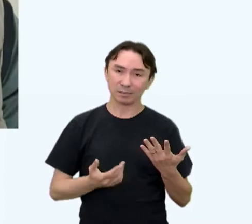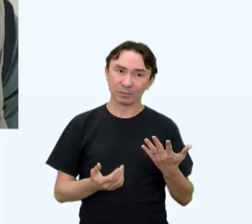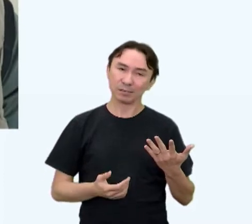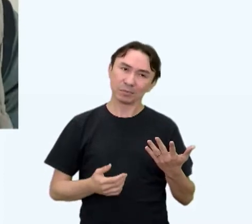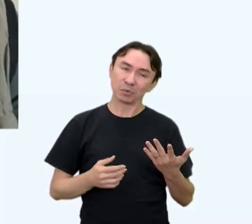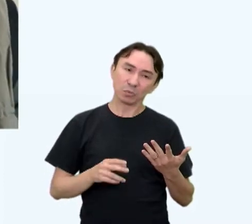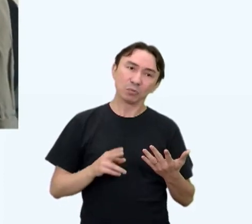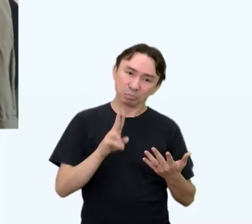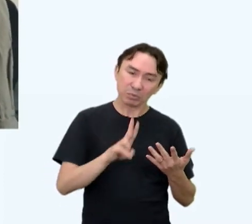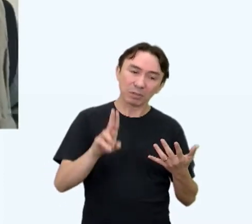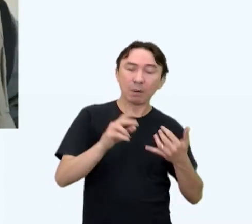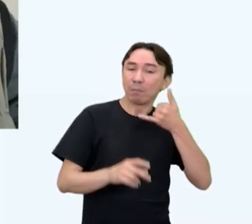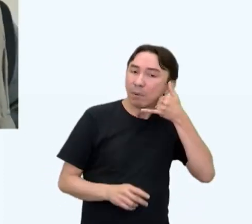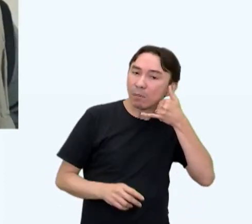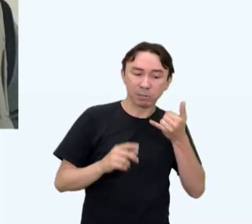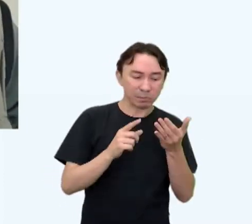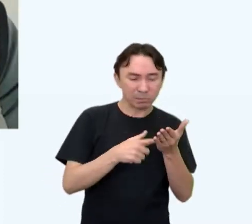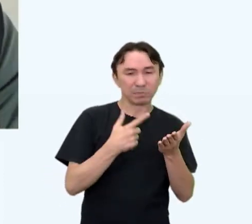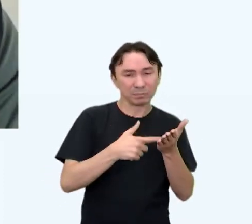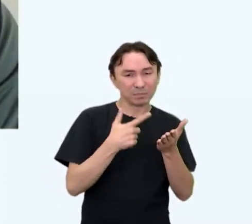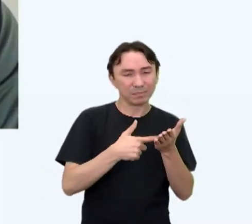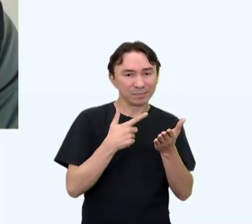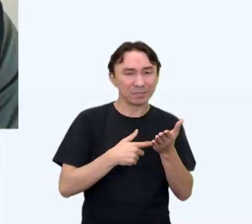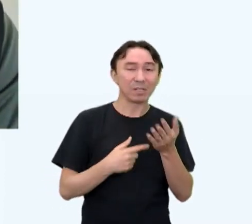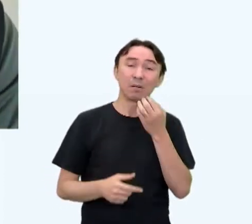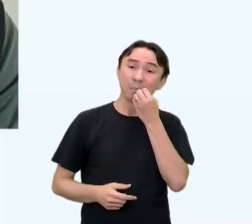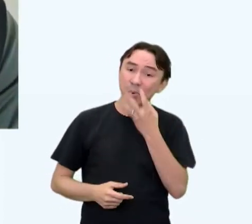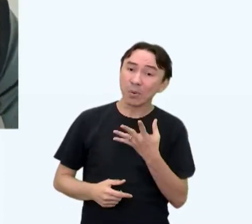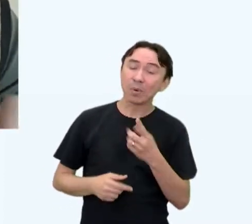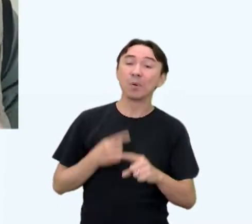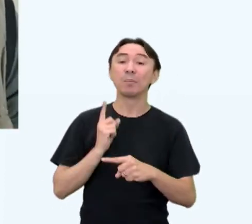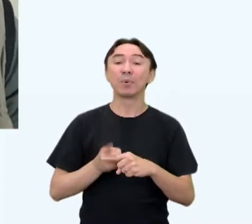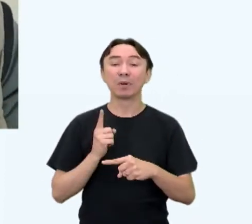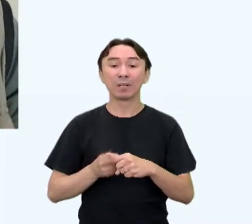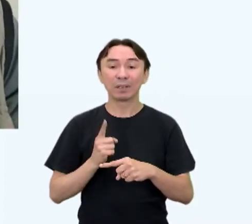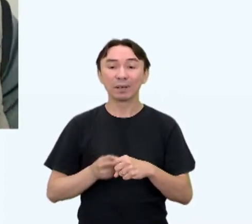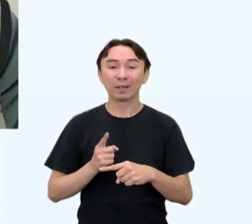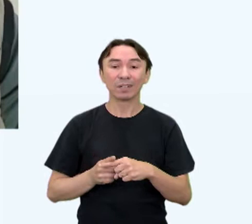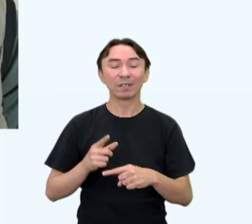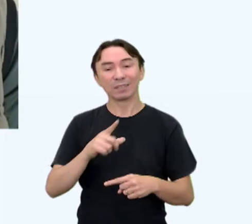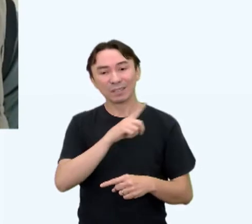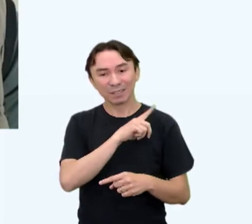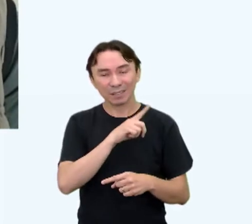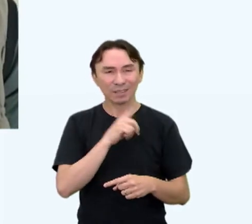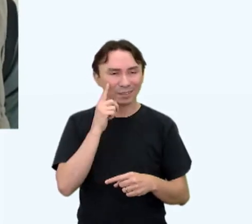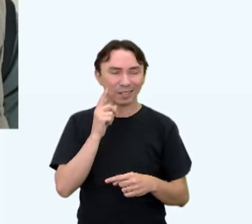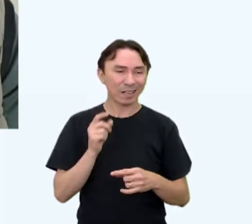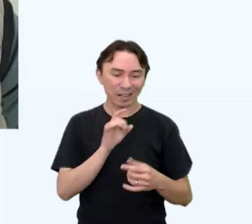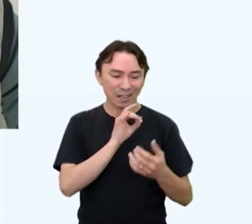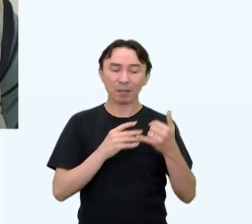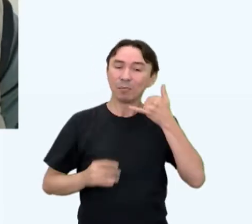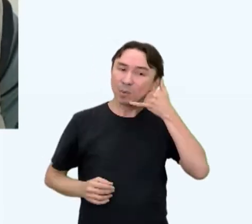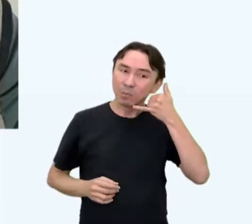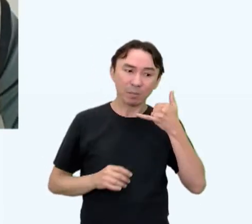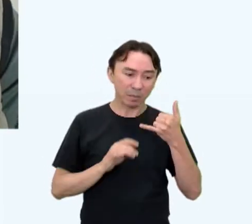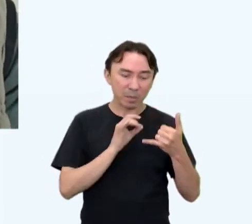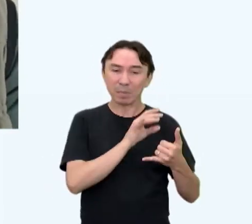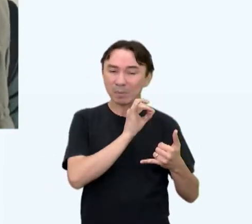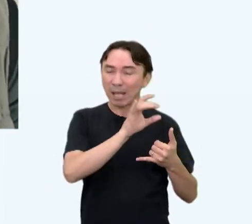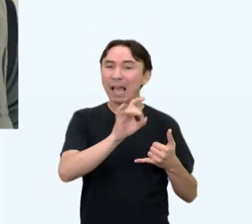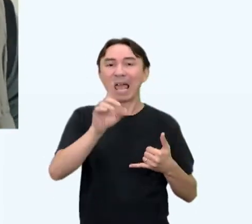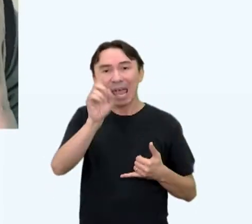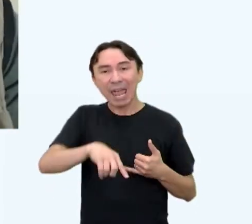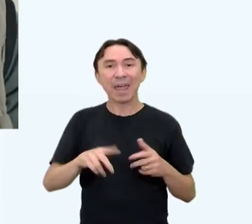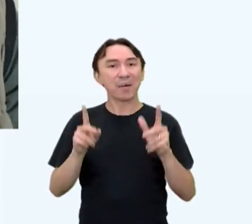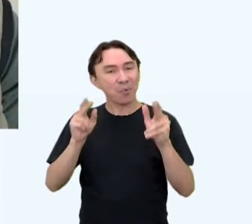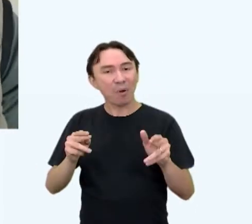é a quantidade de sensores, né? Vamos dizer assim, cada smartphone seria um sensor, né? E a possibilidade